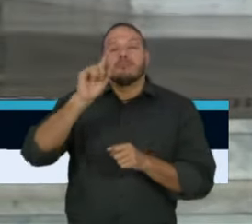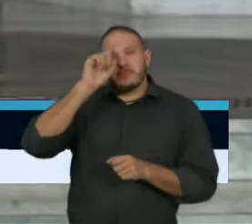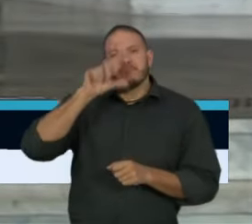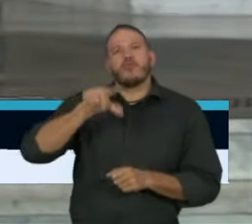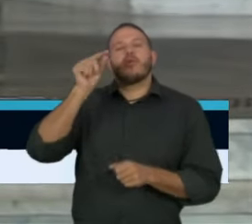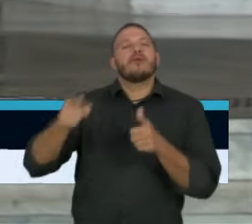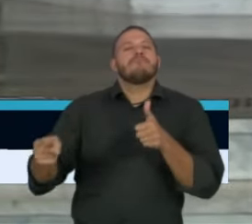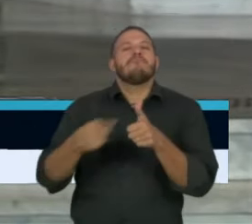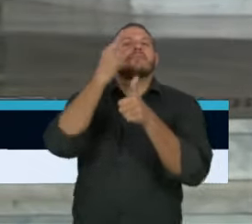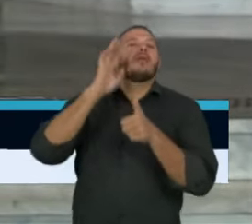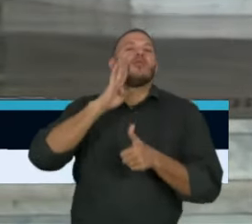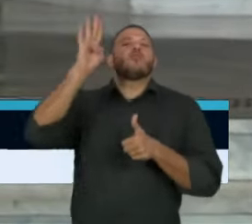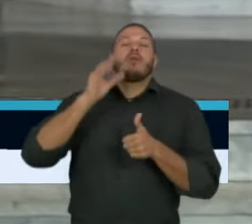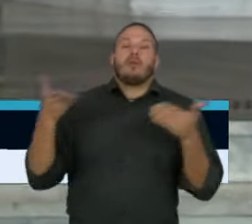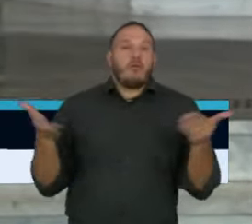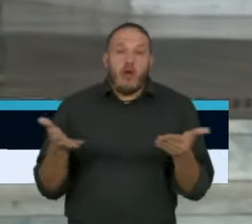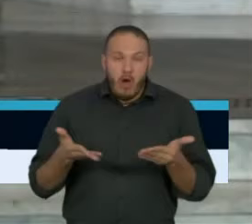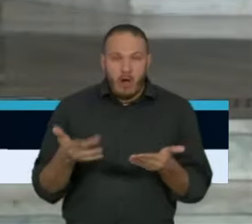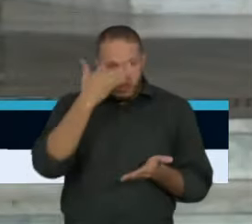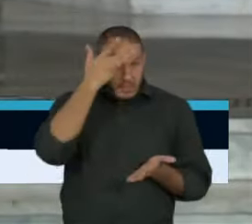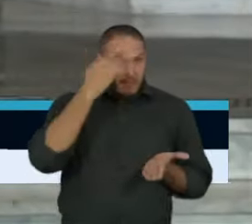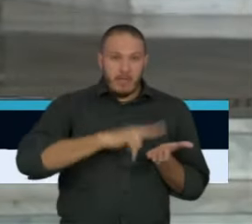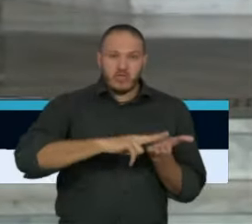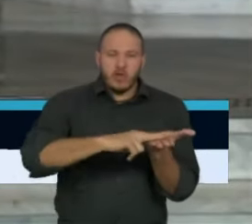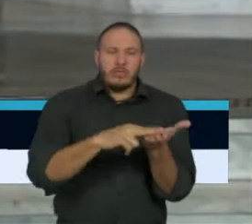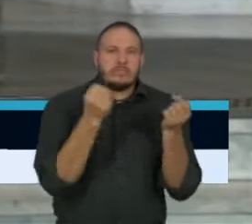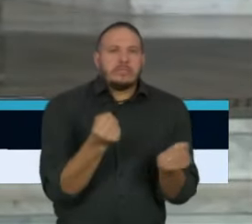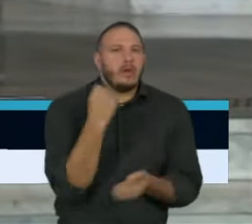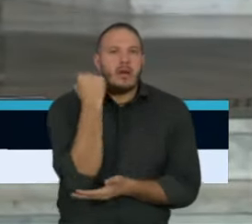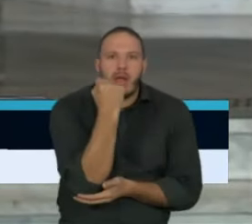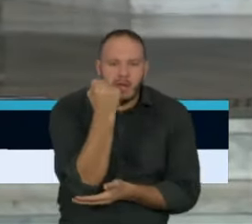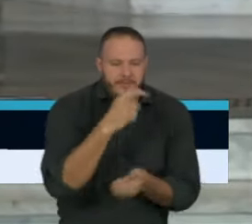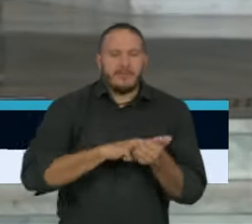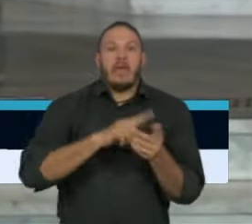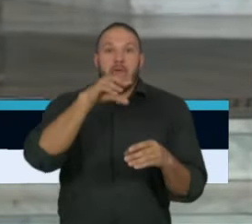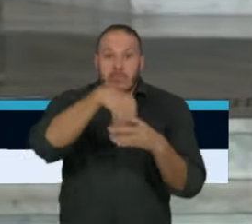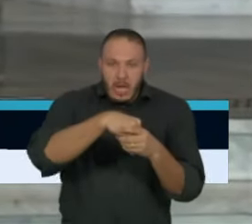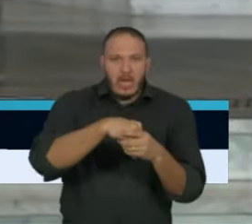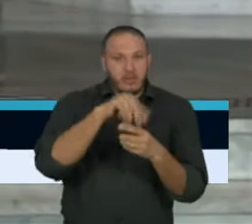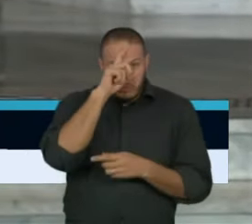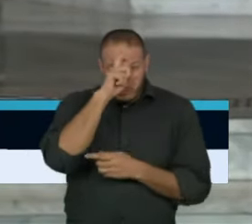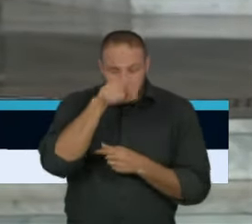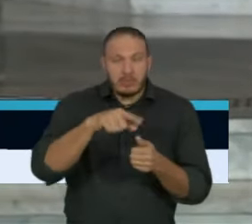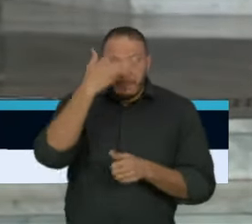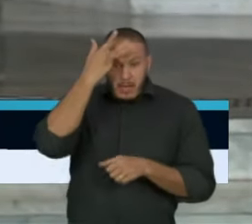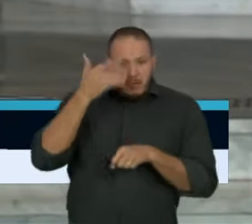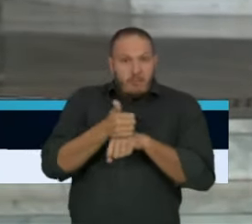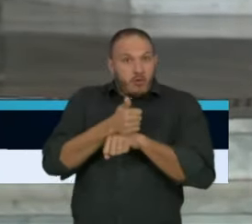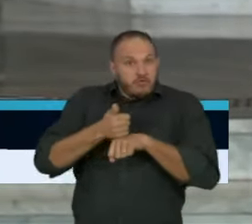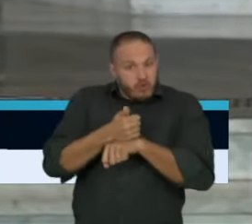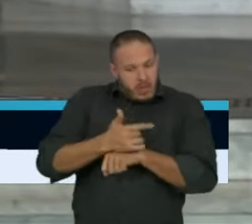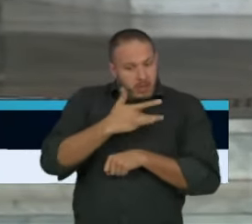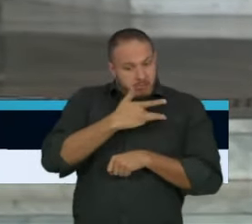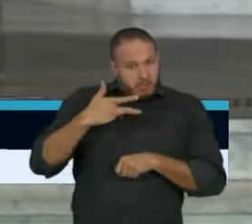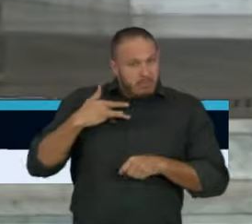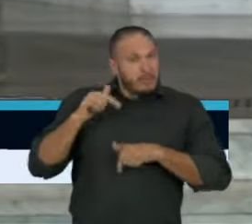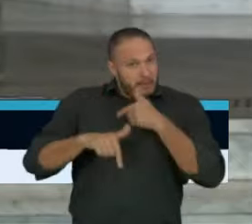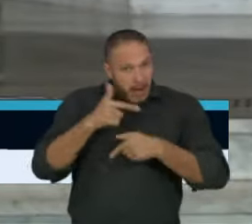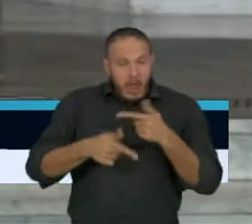quais são as prioridades nesse momento? Pacientes graves, pacientes internados, profissionais de saúde para abreviar o tempo